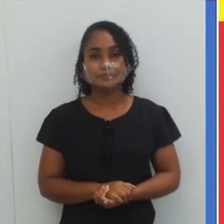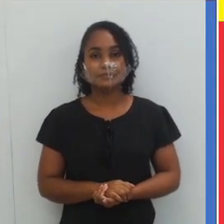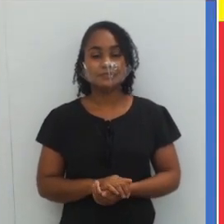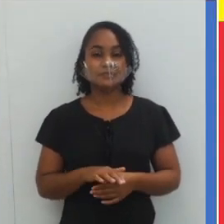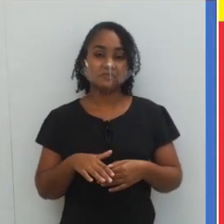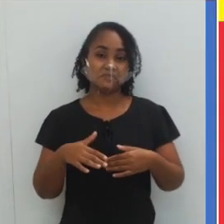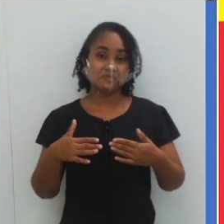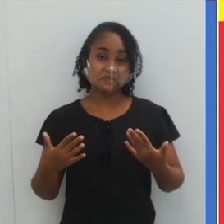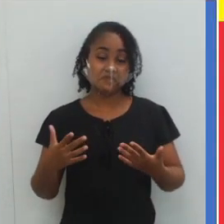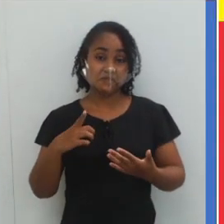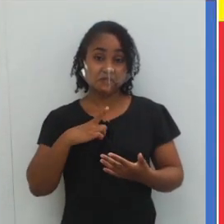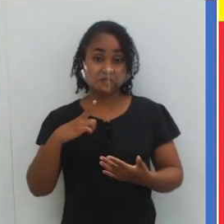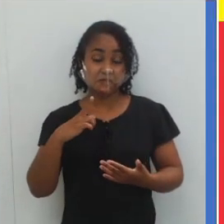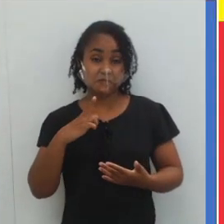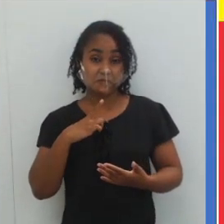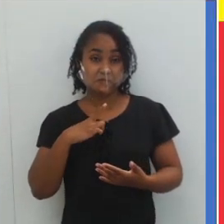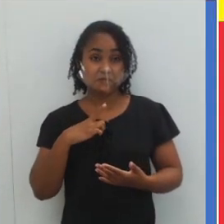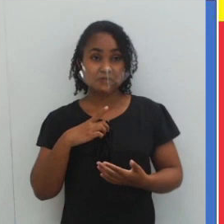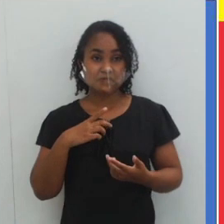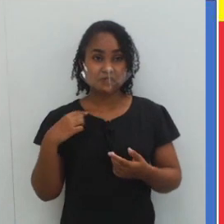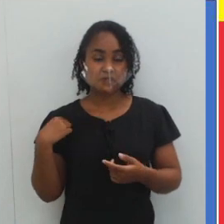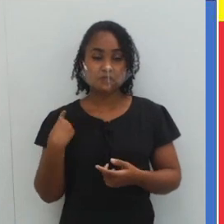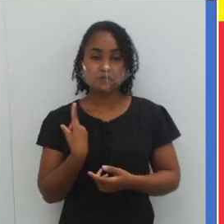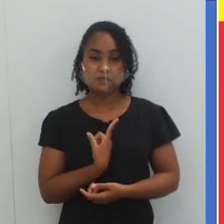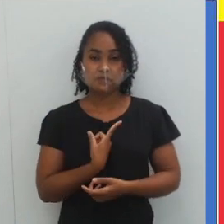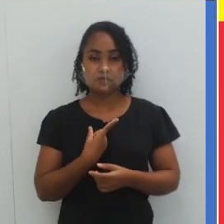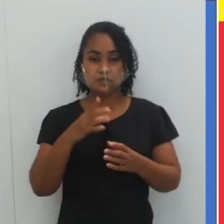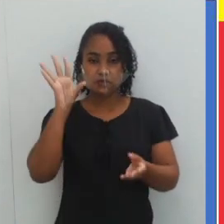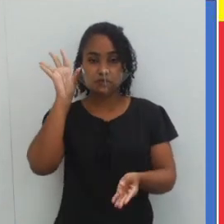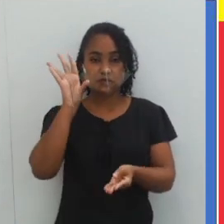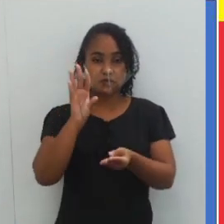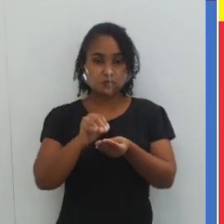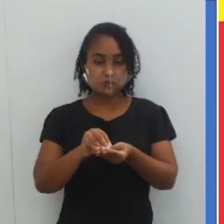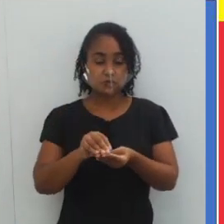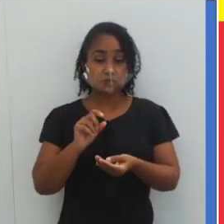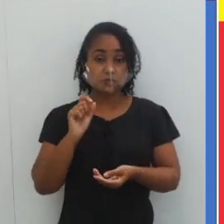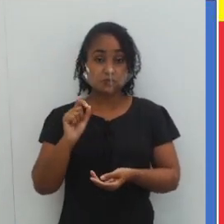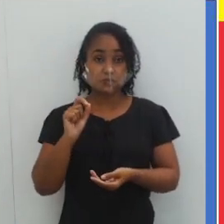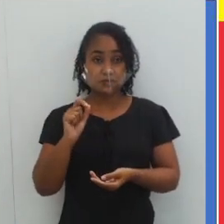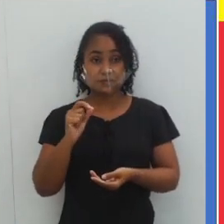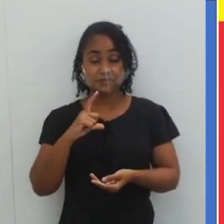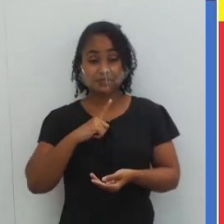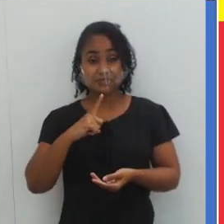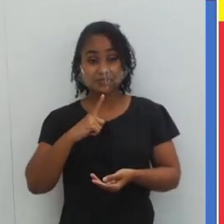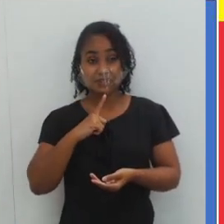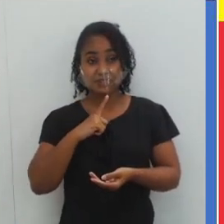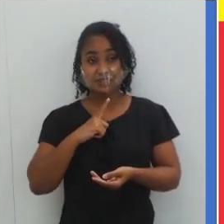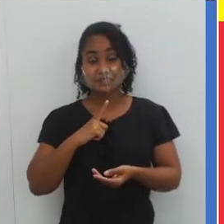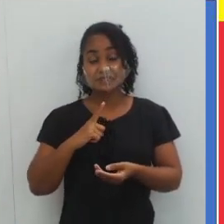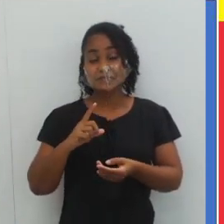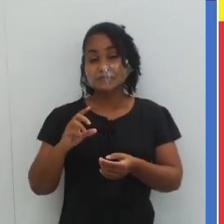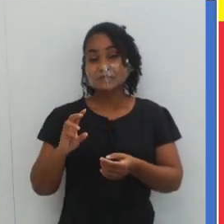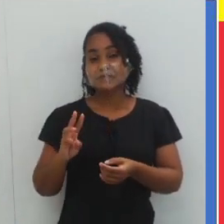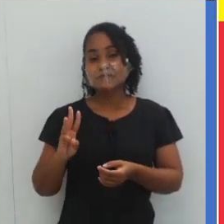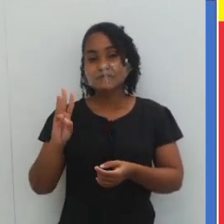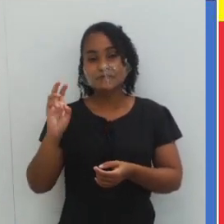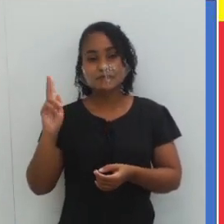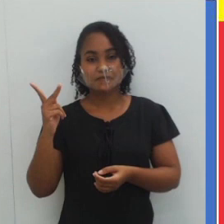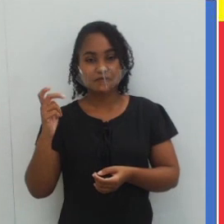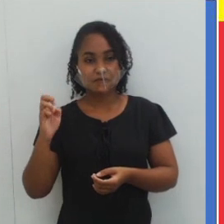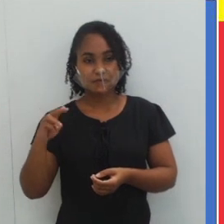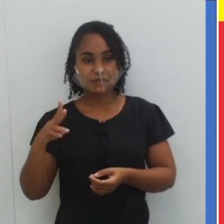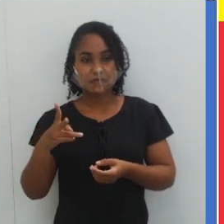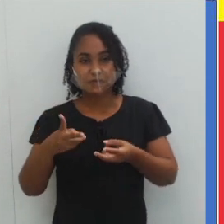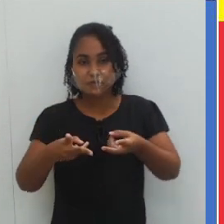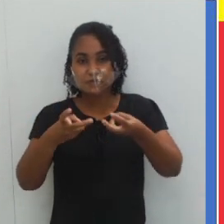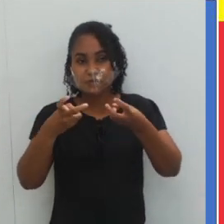Então, vendo aí, ó, só para a gente resumir, a gente tem I was cutting